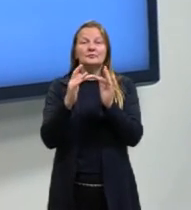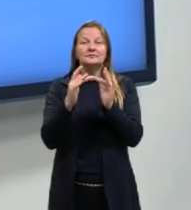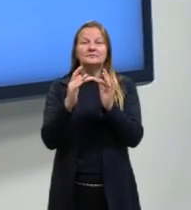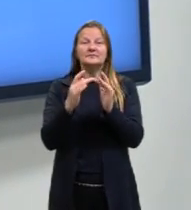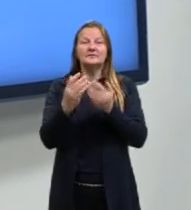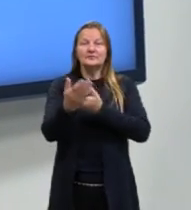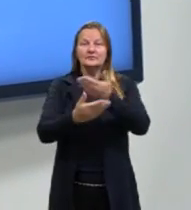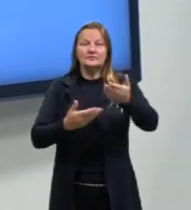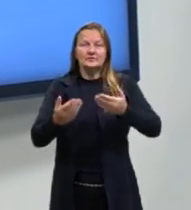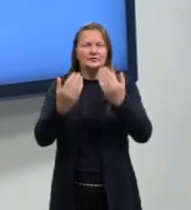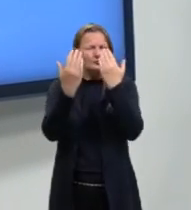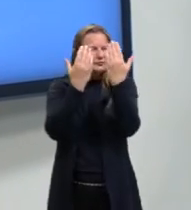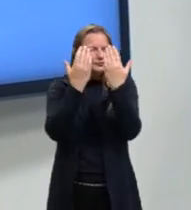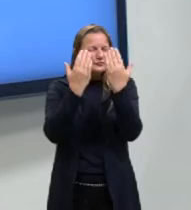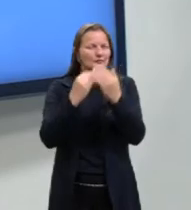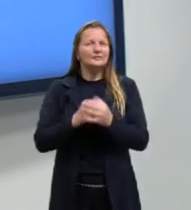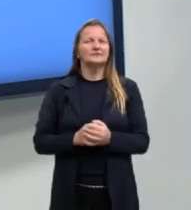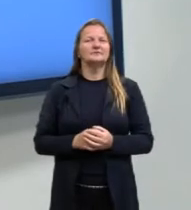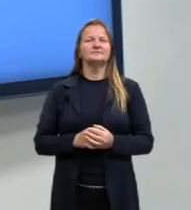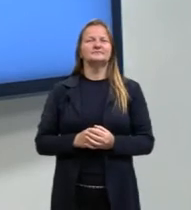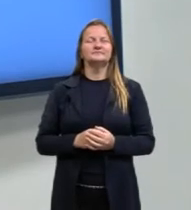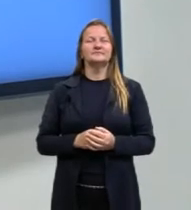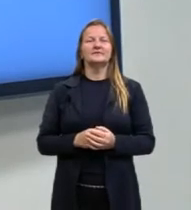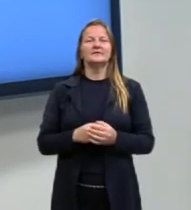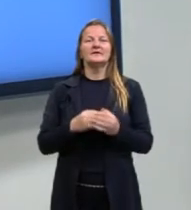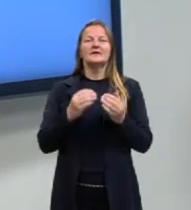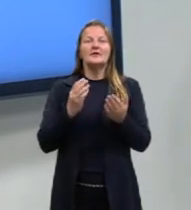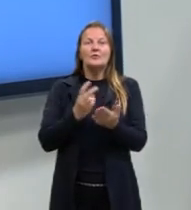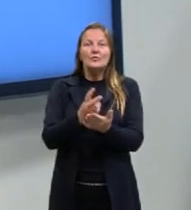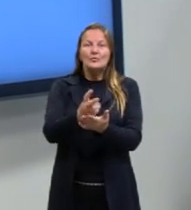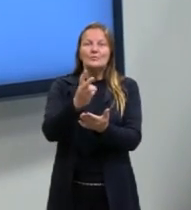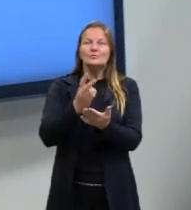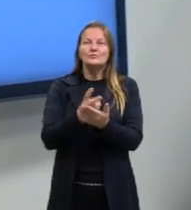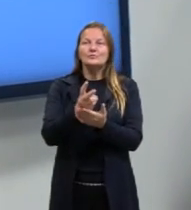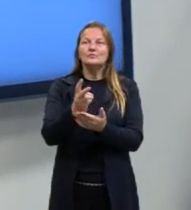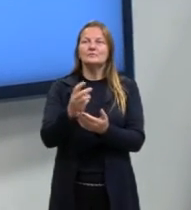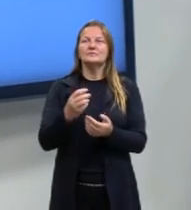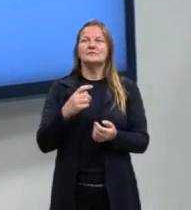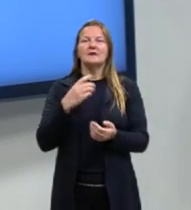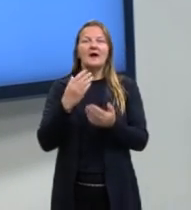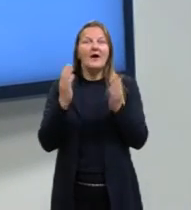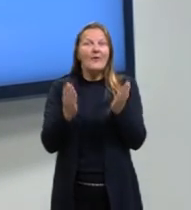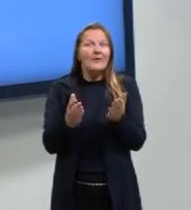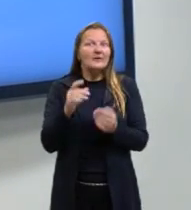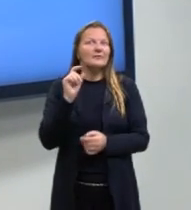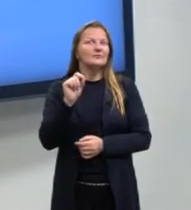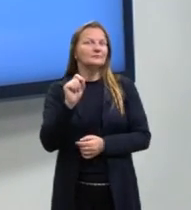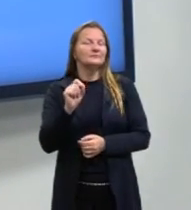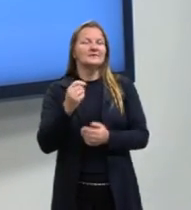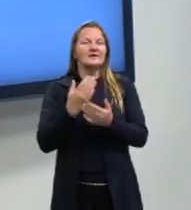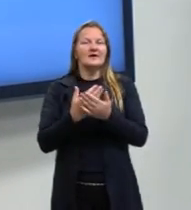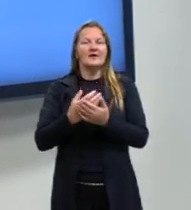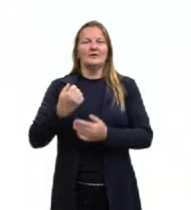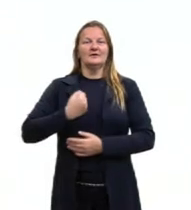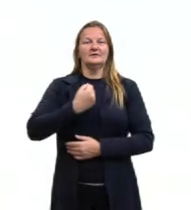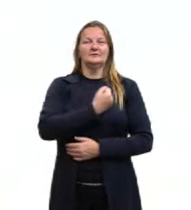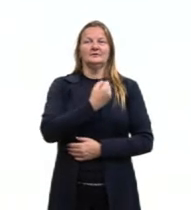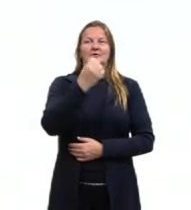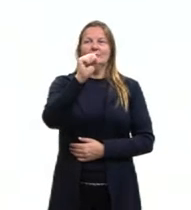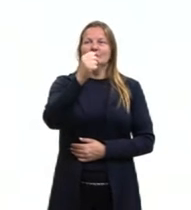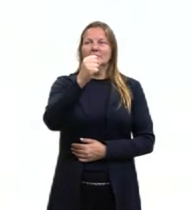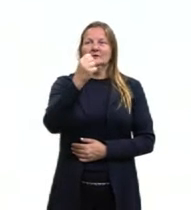para vocês tirarem as dúvidas e nós vamos então dar continuidade agora nós vamos para nossa aula de número